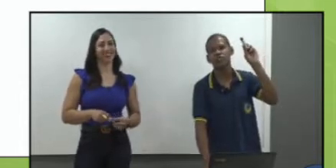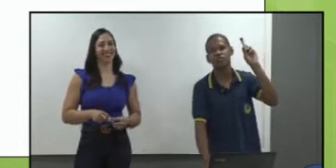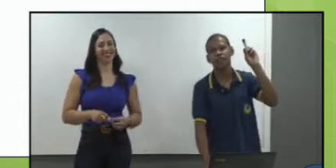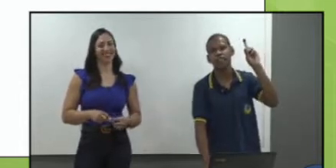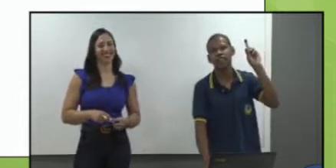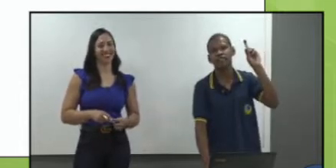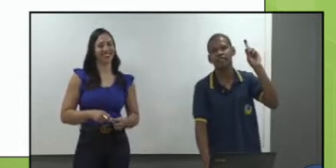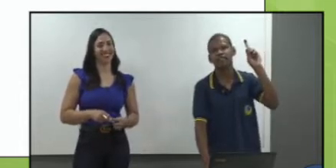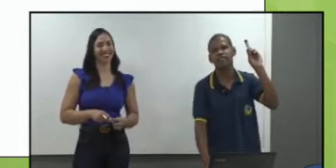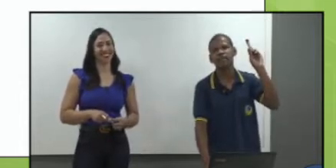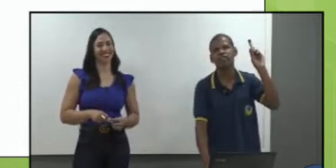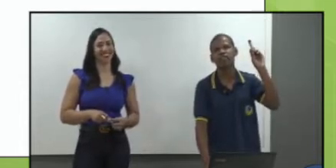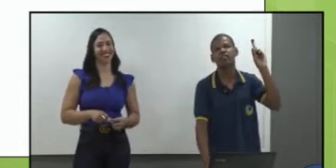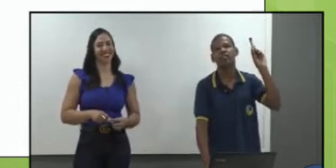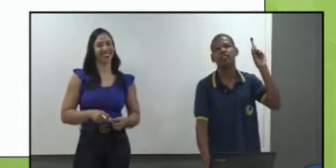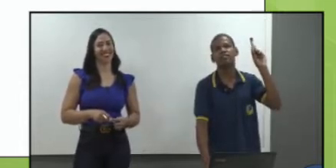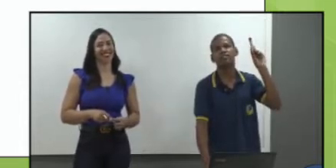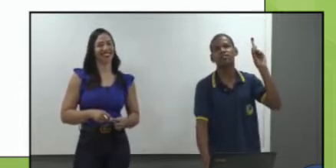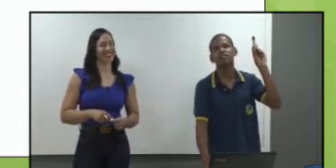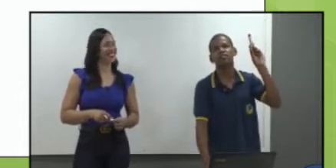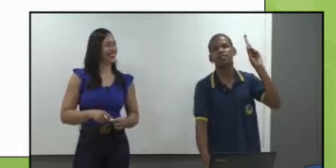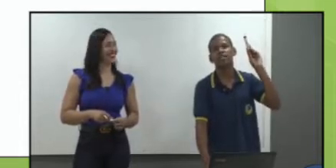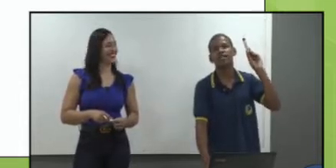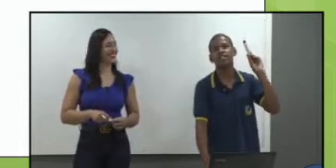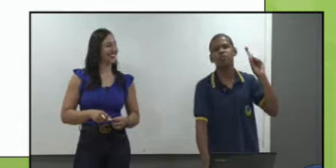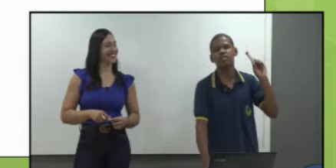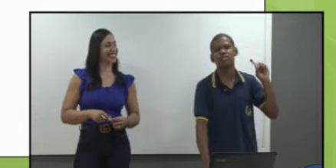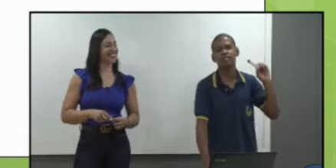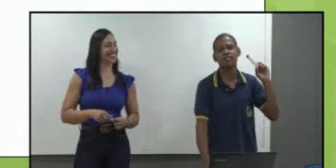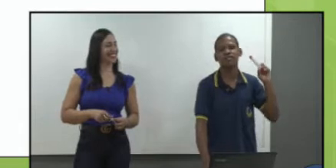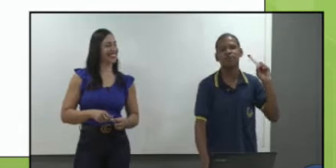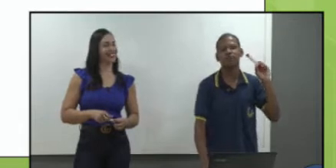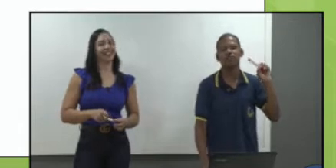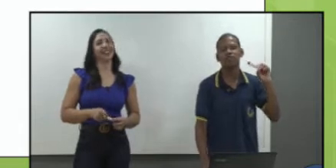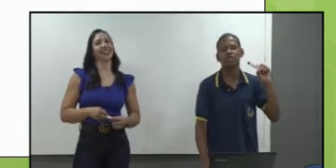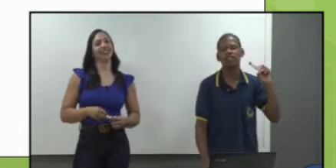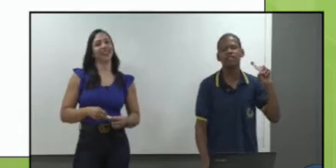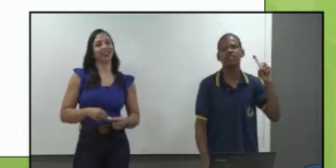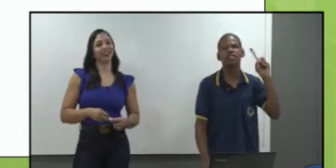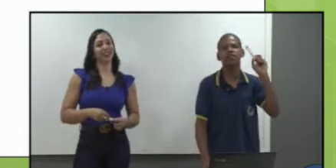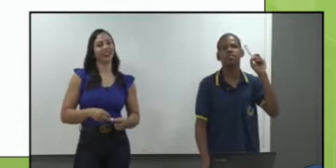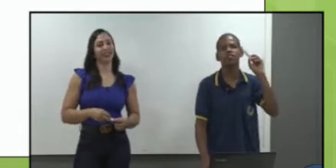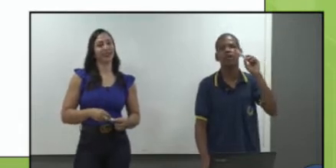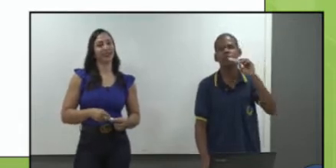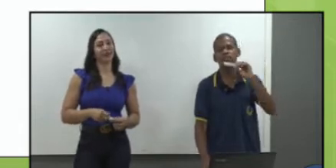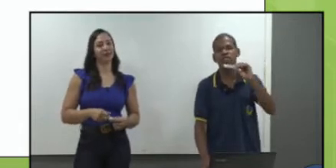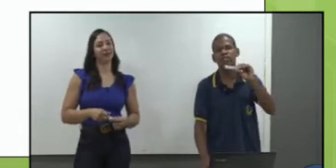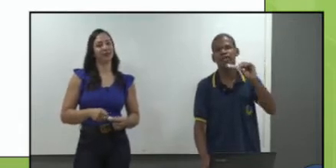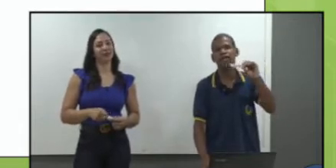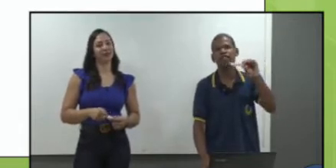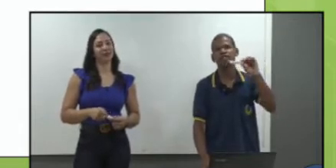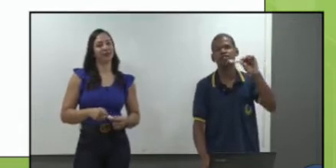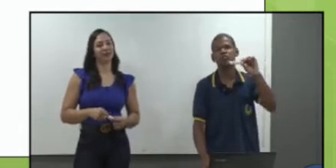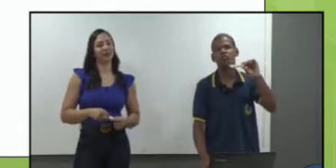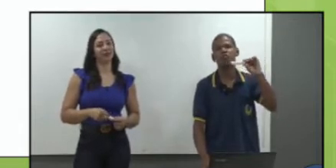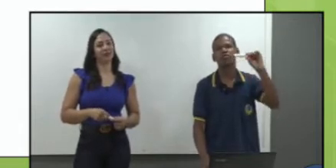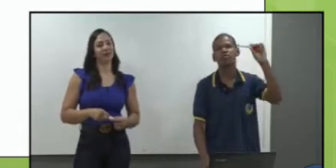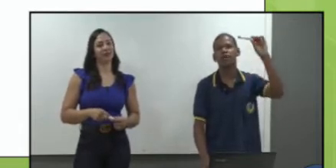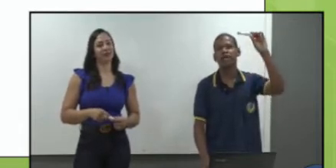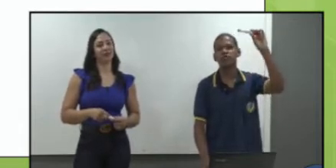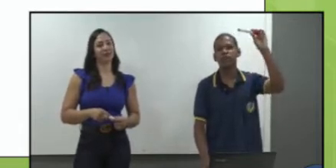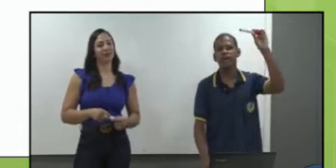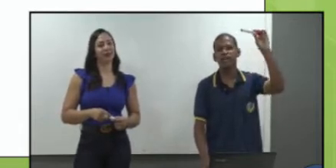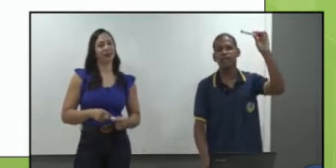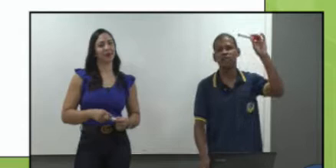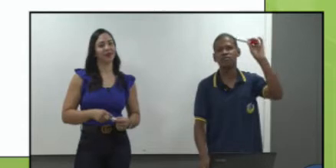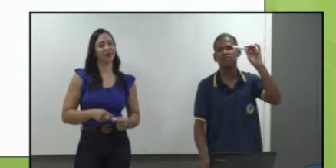seu professor aí na sala de aula, tá certo? Ele vai estar mandando essa atividade para vocês e vocês vão responder lá, tá bom? O